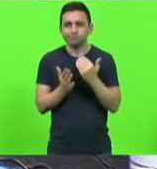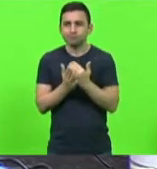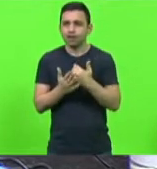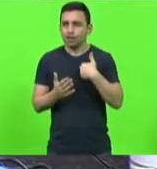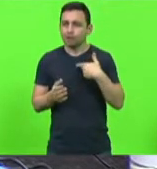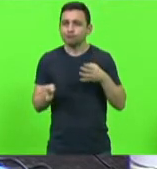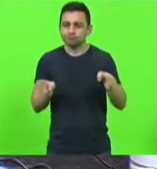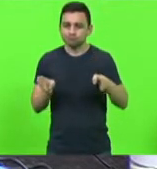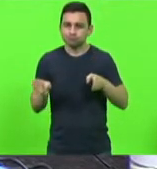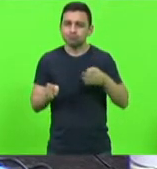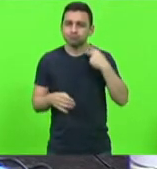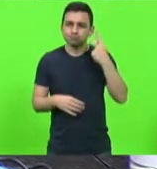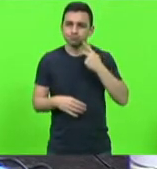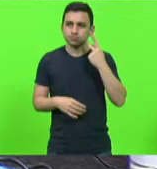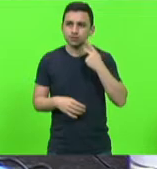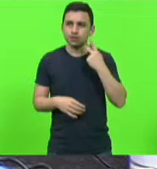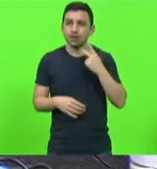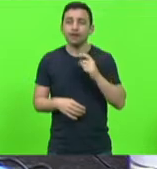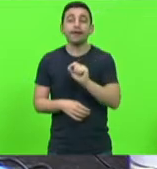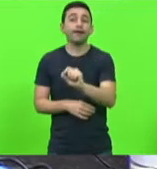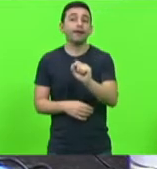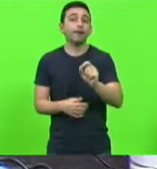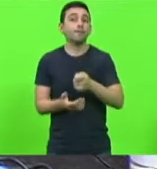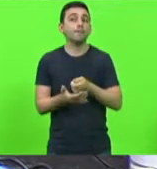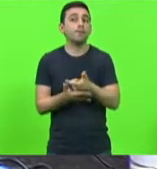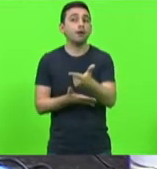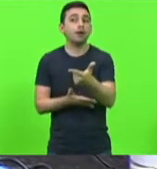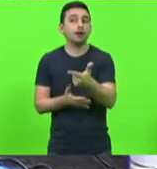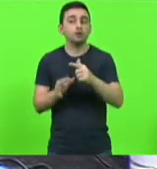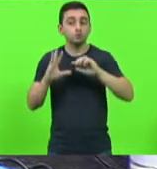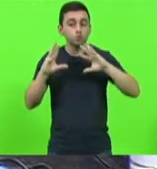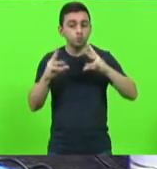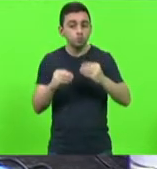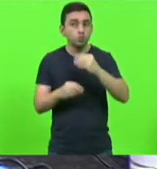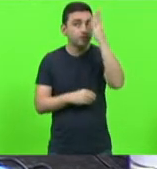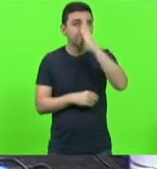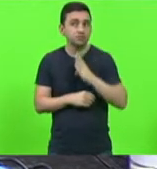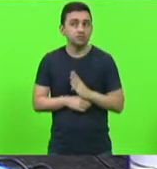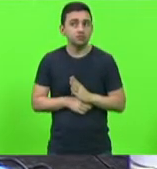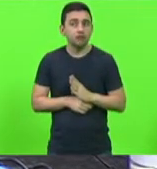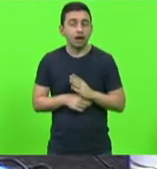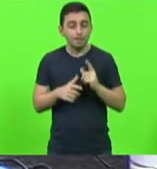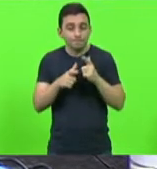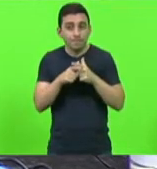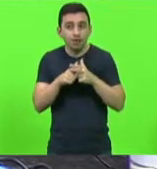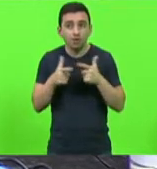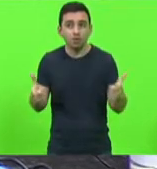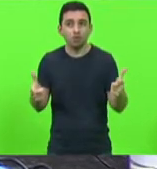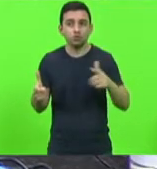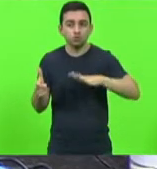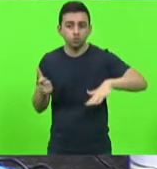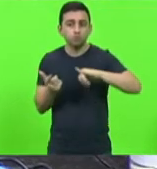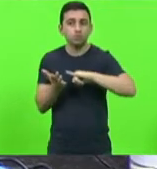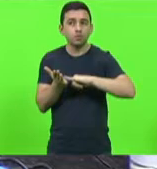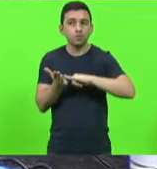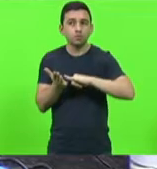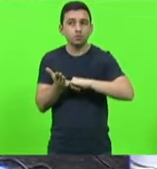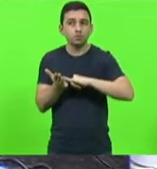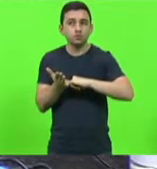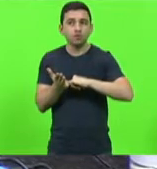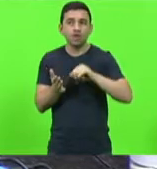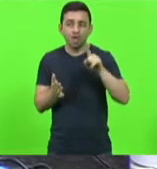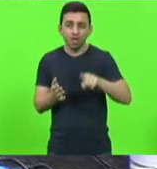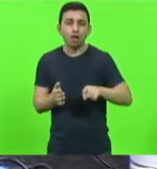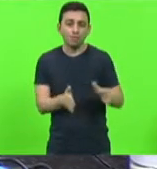estiver na política: quem paga o custo de tudo no Brasil, a maior parte da nossa carga tributária, é quem pode